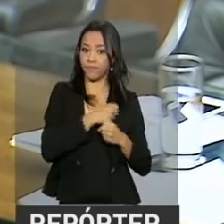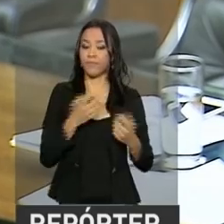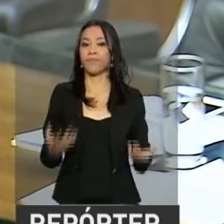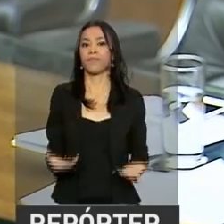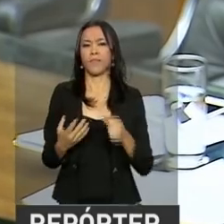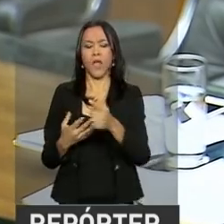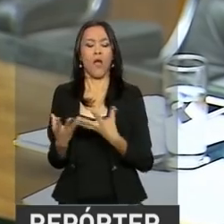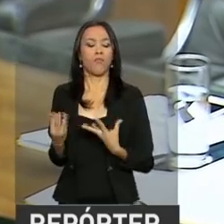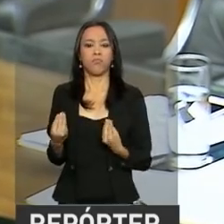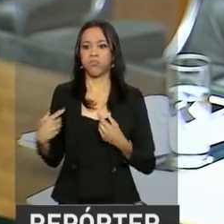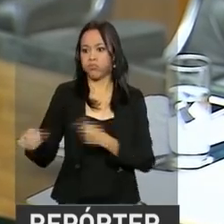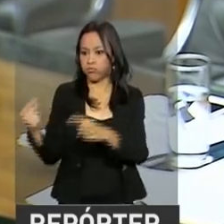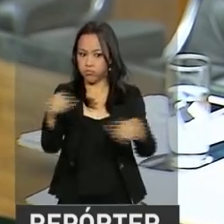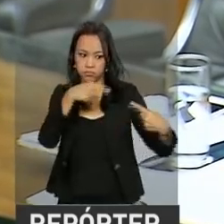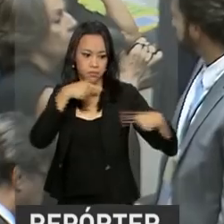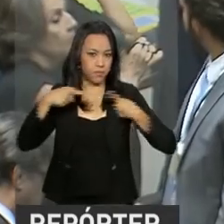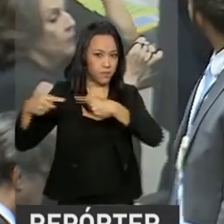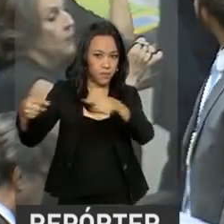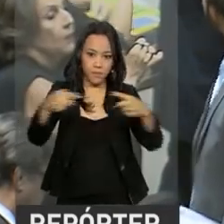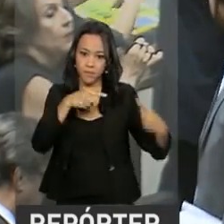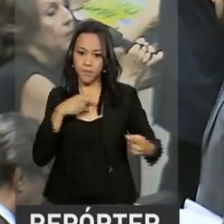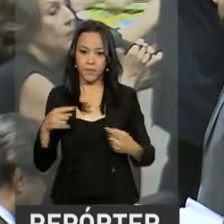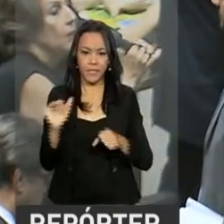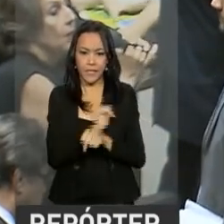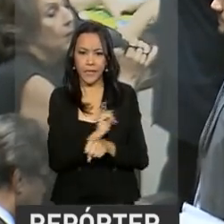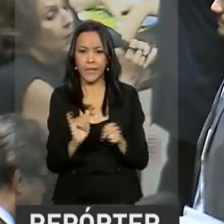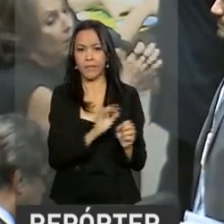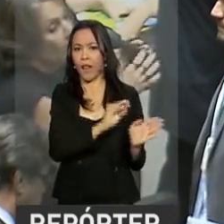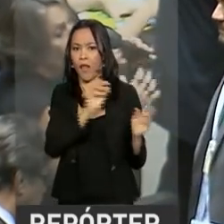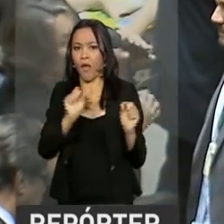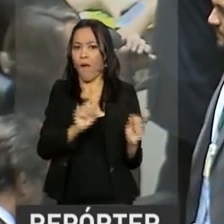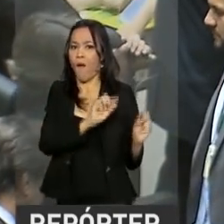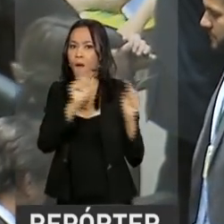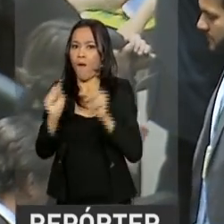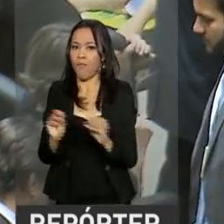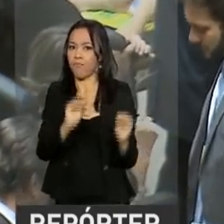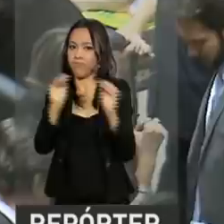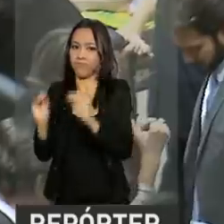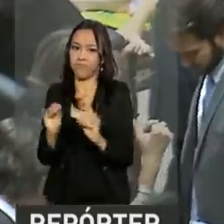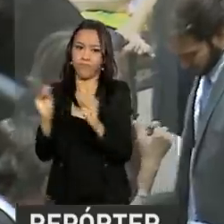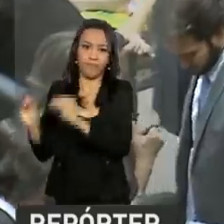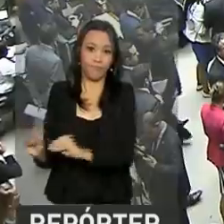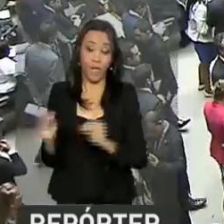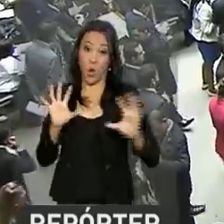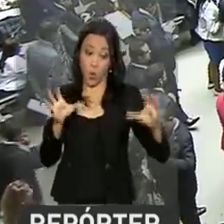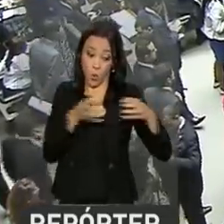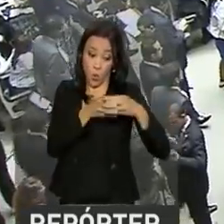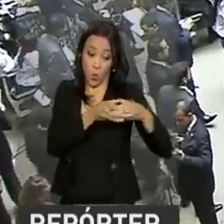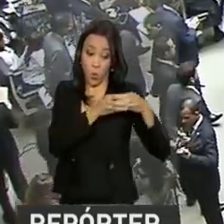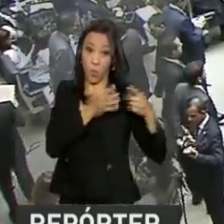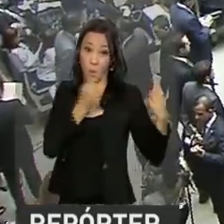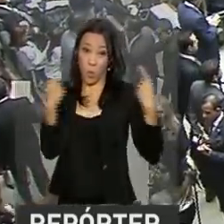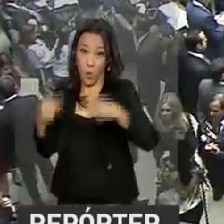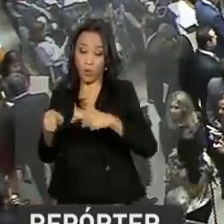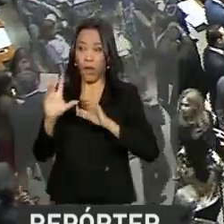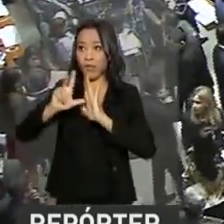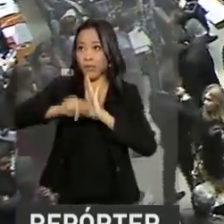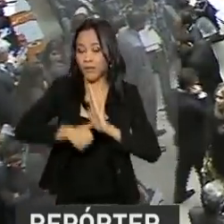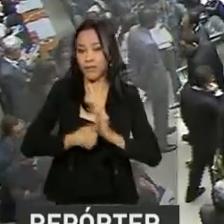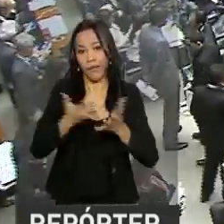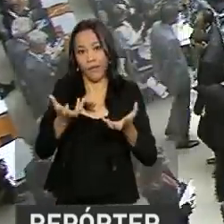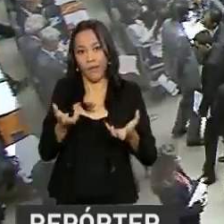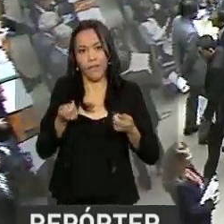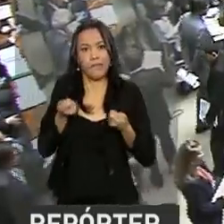Muita discussão e uma tática para prolongar o debate. A oposição fez de tudo para atrasar a votação.